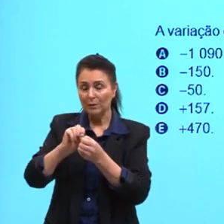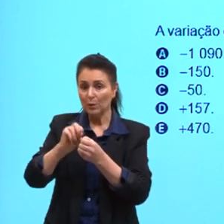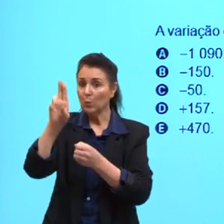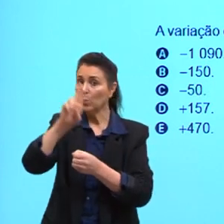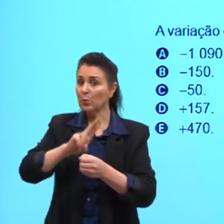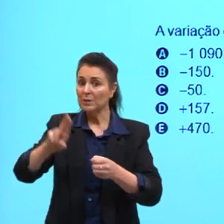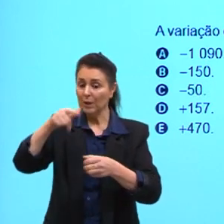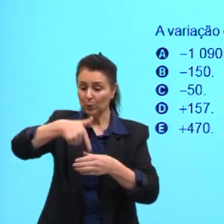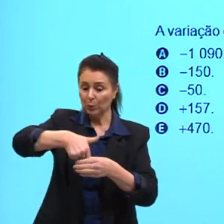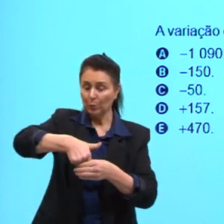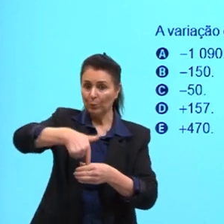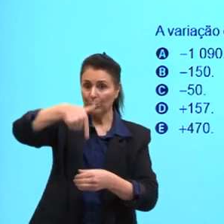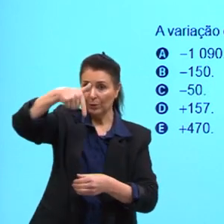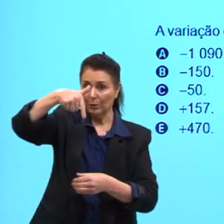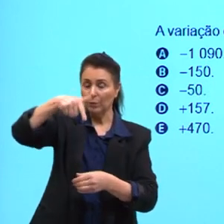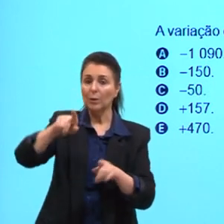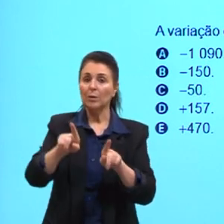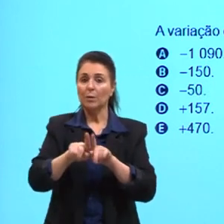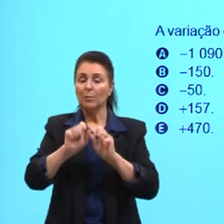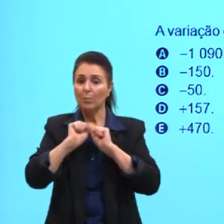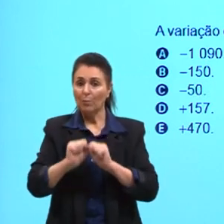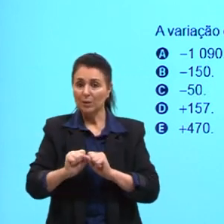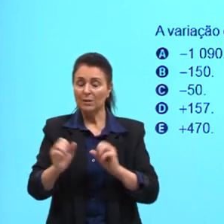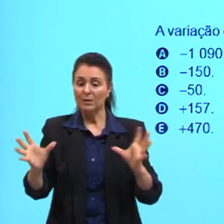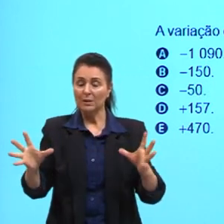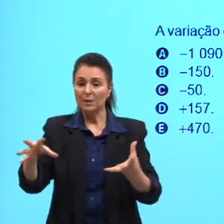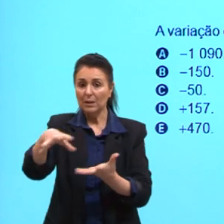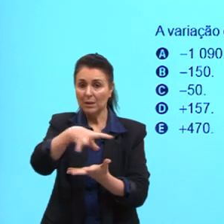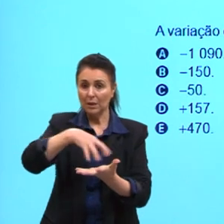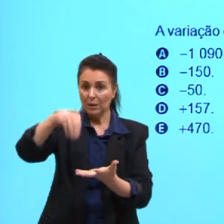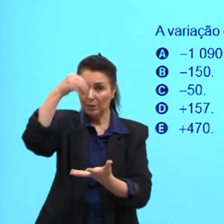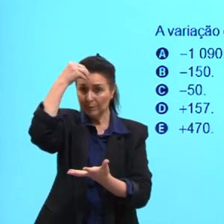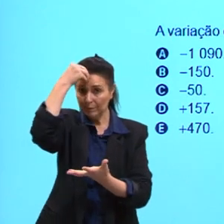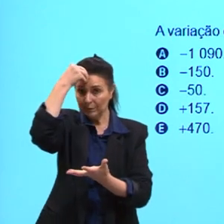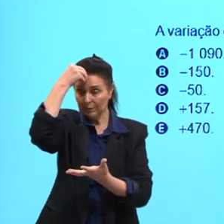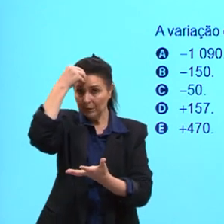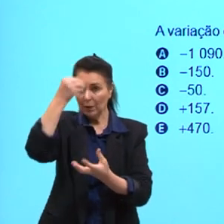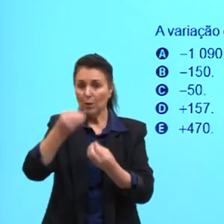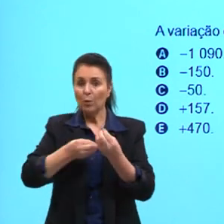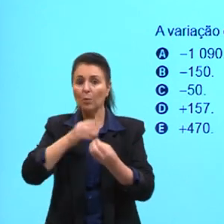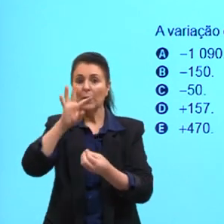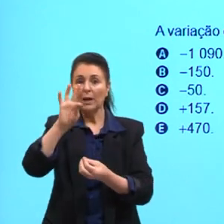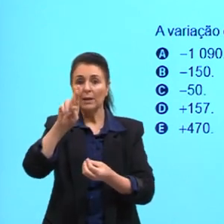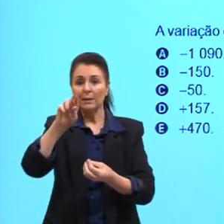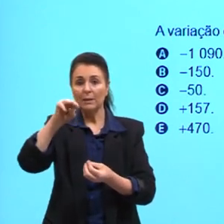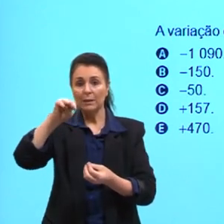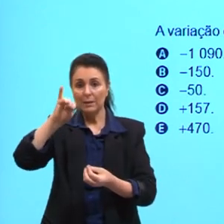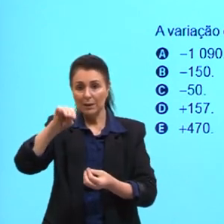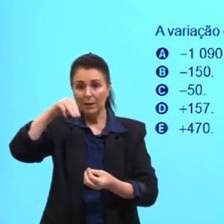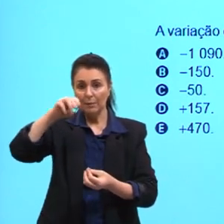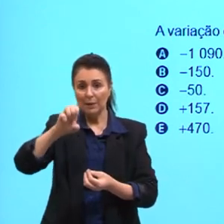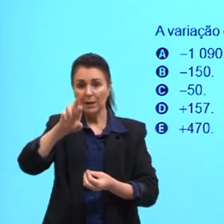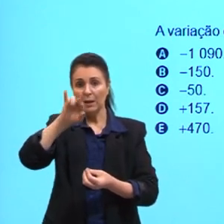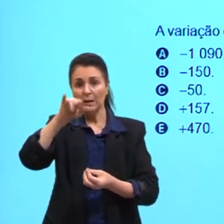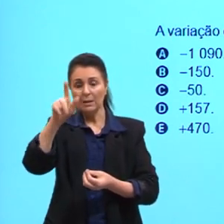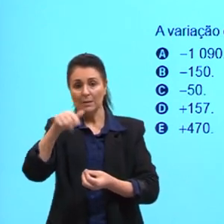petróleo contudo também pode ser sintetizado pela mettre merisa são do acetileno